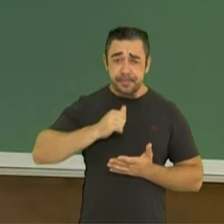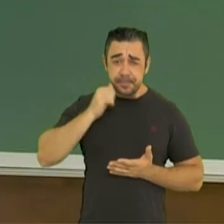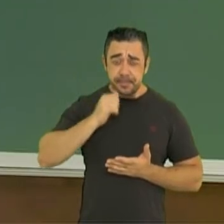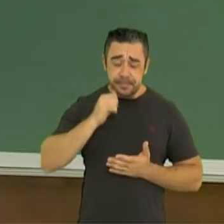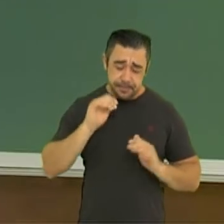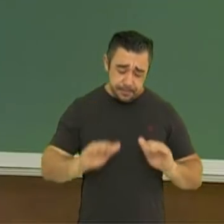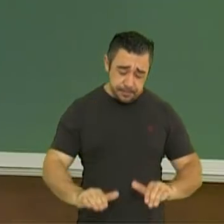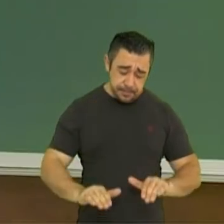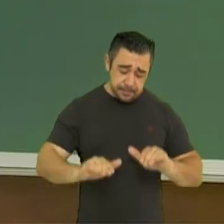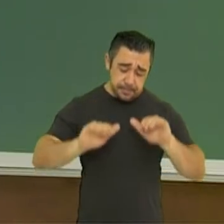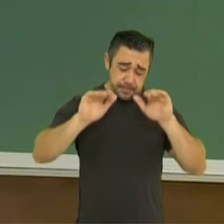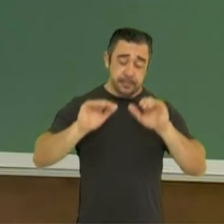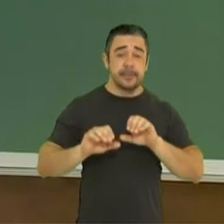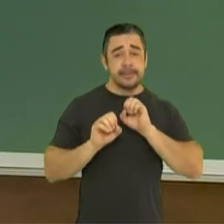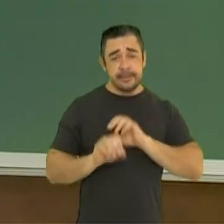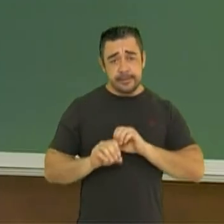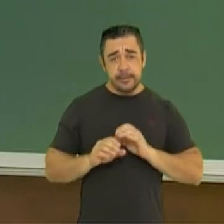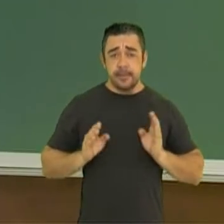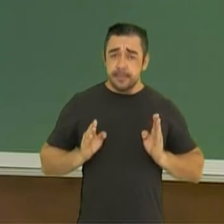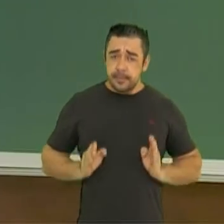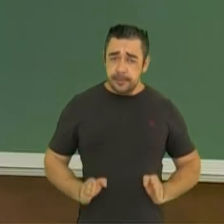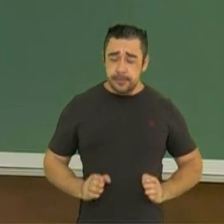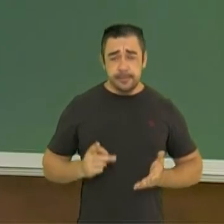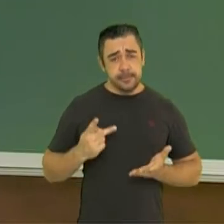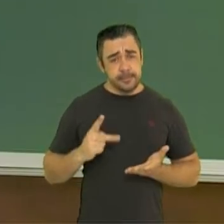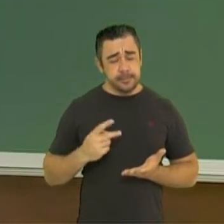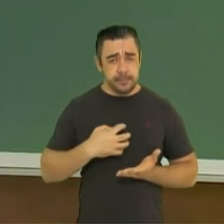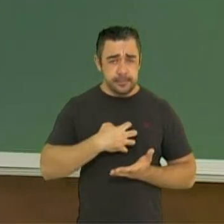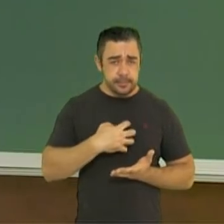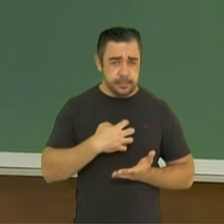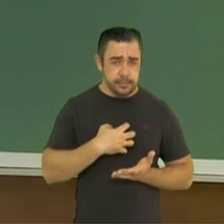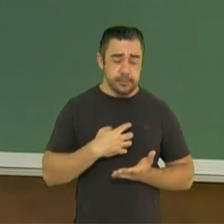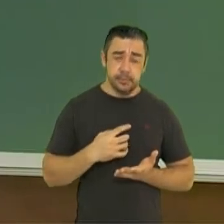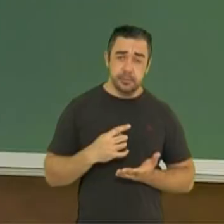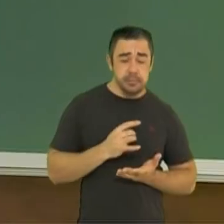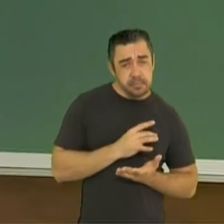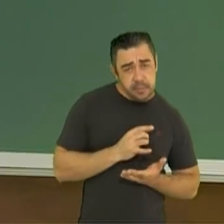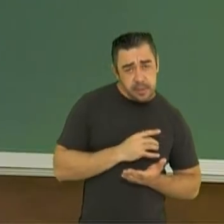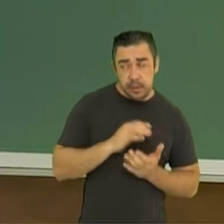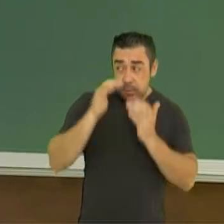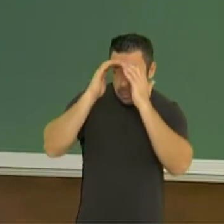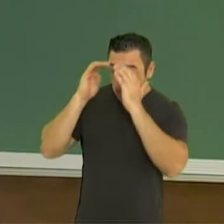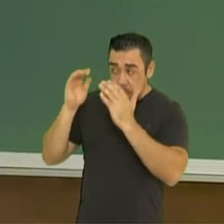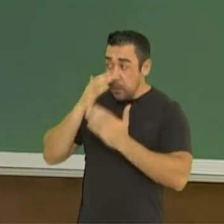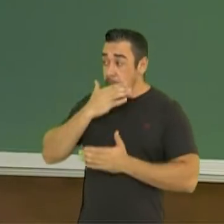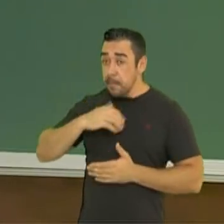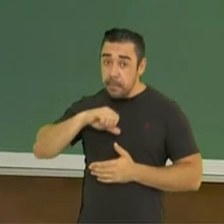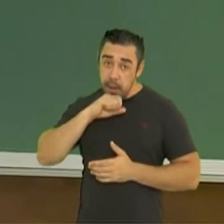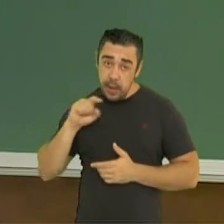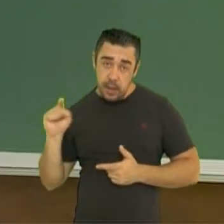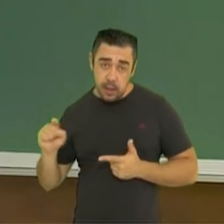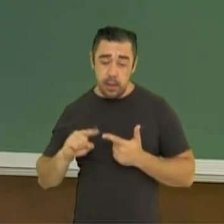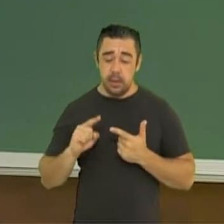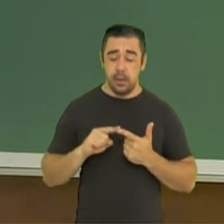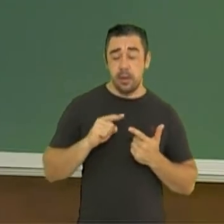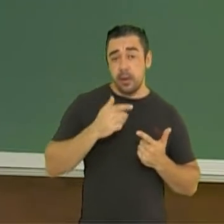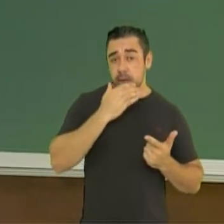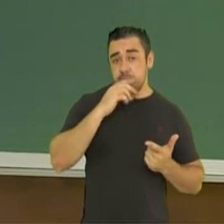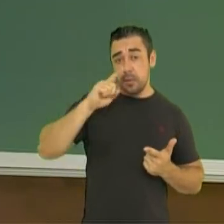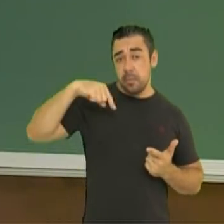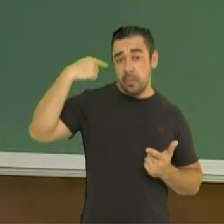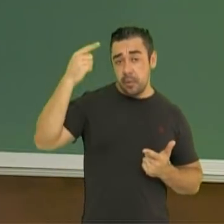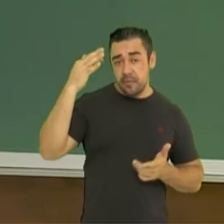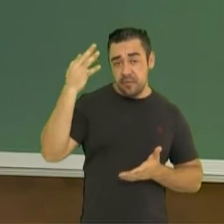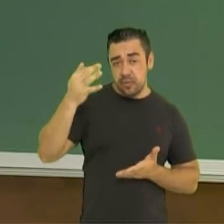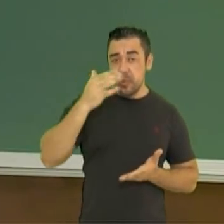são ensinadas a ter um padrão de comportamento, um certo medo, né, do seu progenitor, enfim. E aí ela